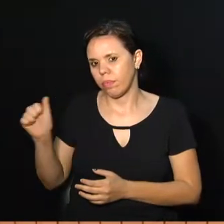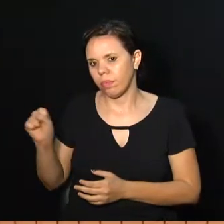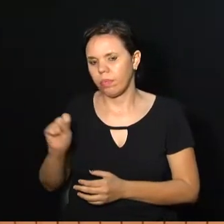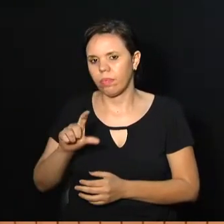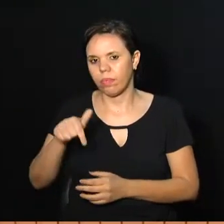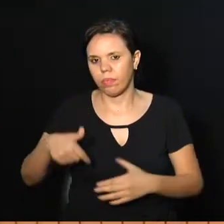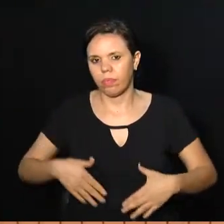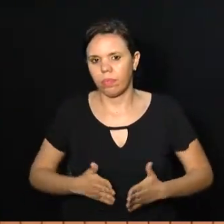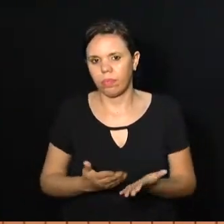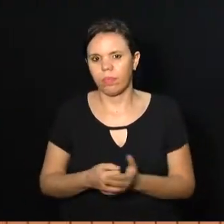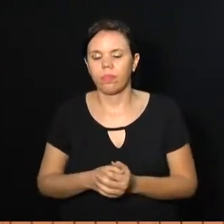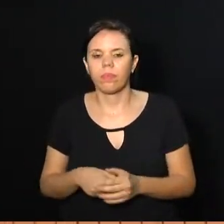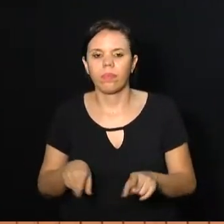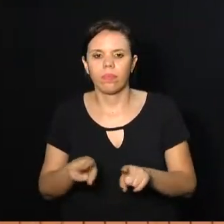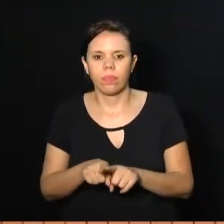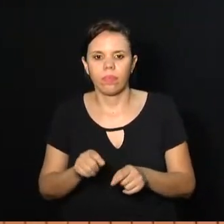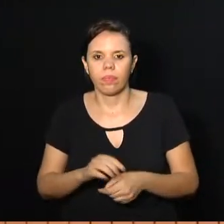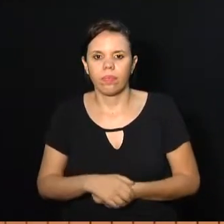também as